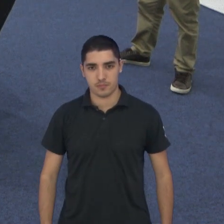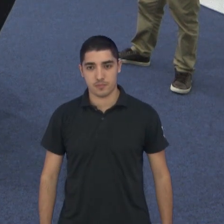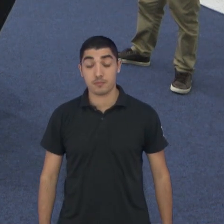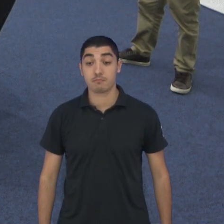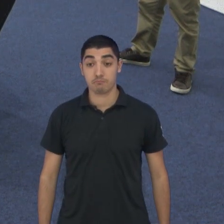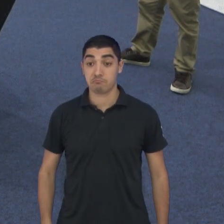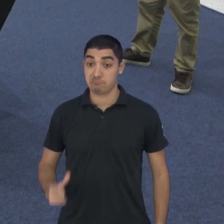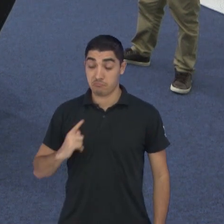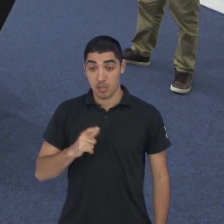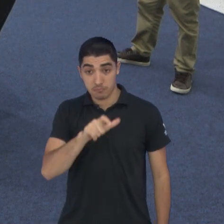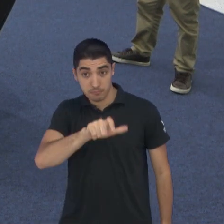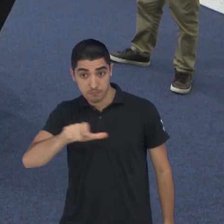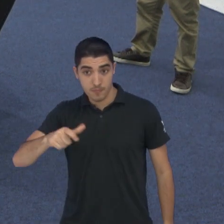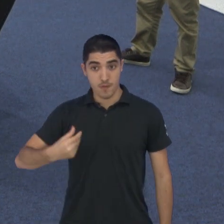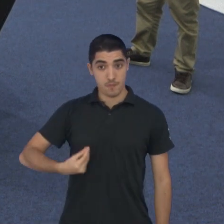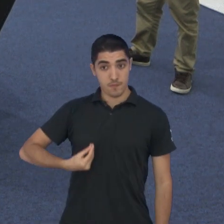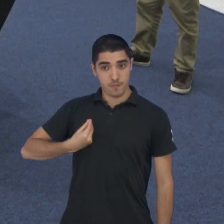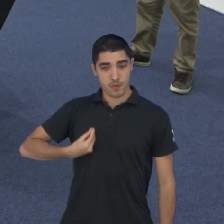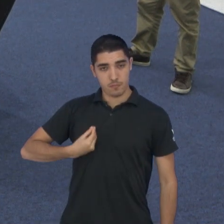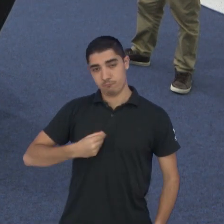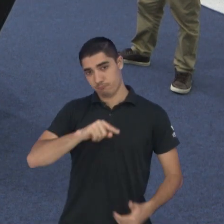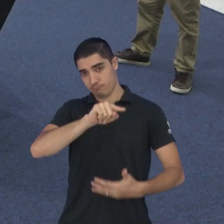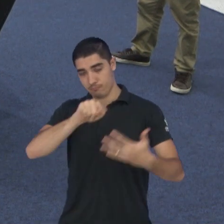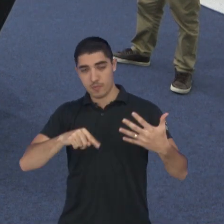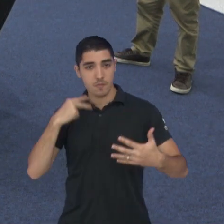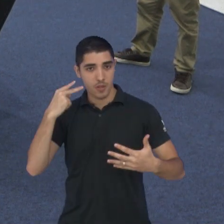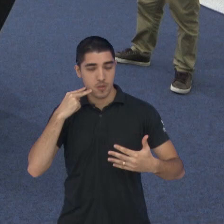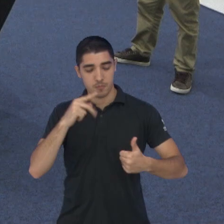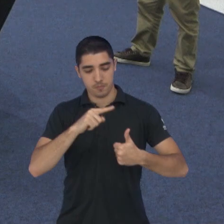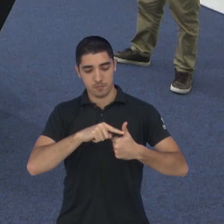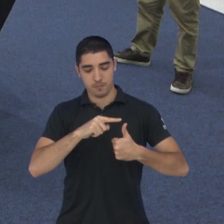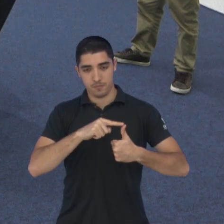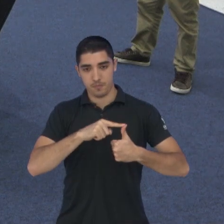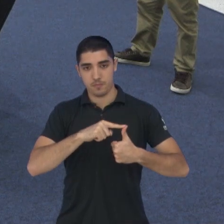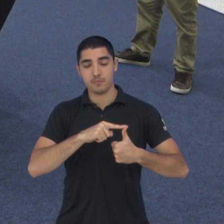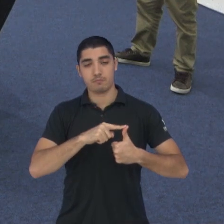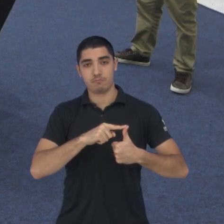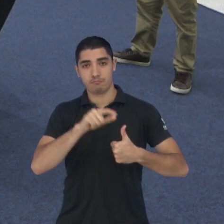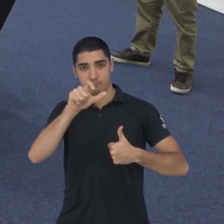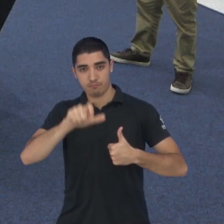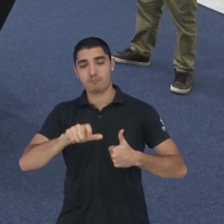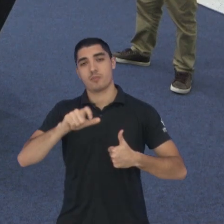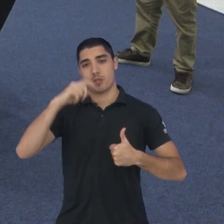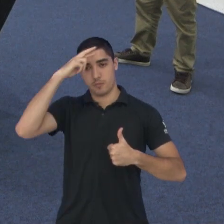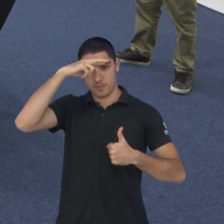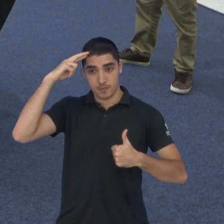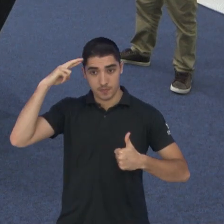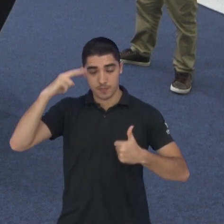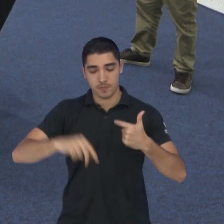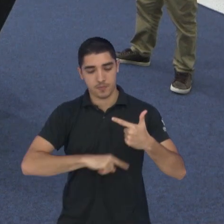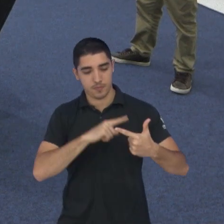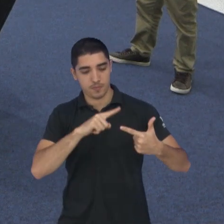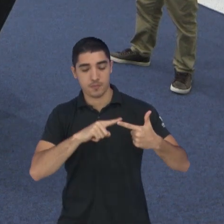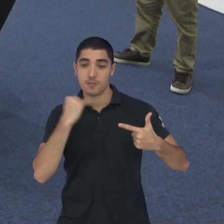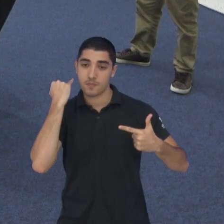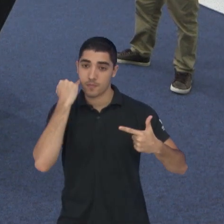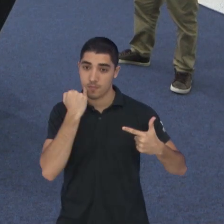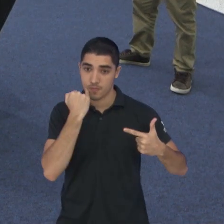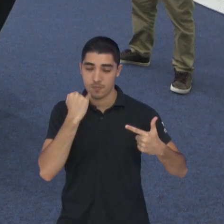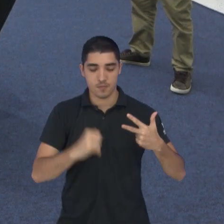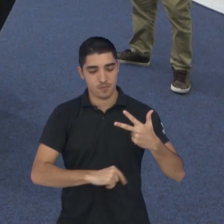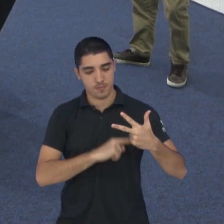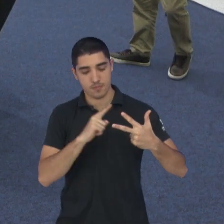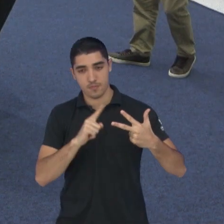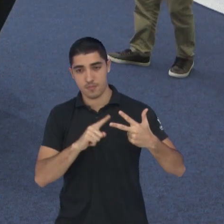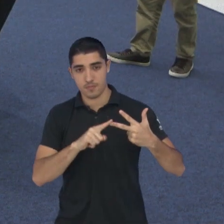Estão presentes os seguintes vereadores: vereador Roberto Chagas, vereador Zé Luiz,